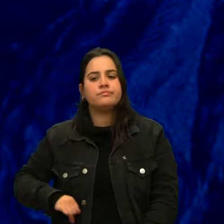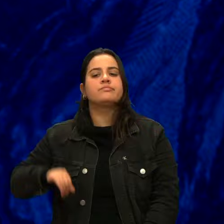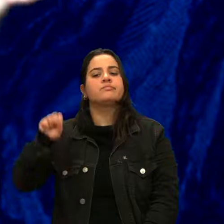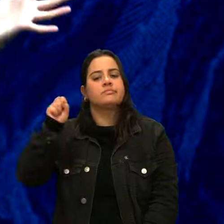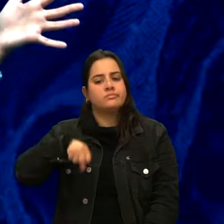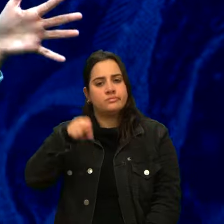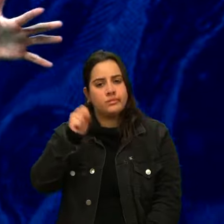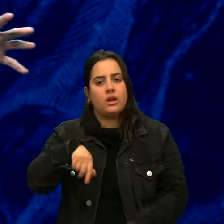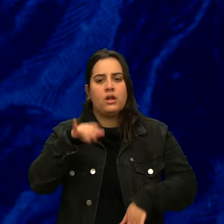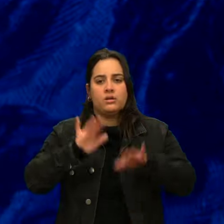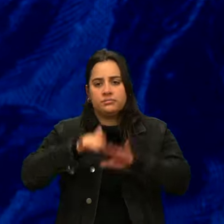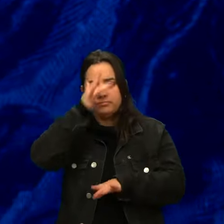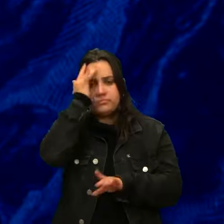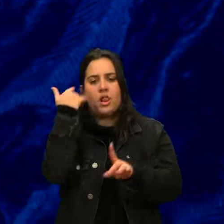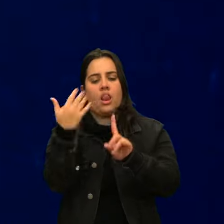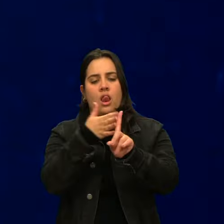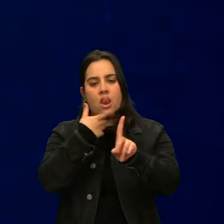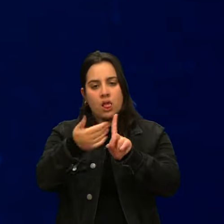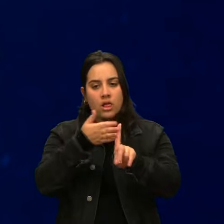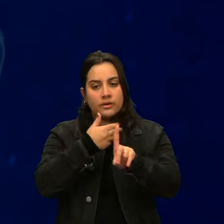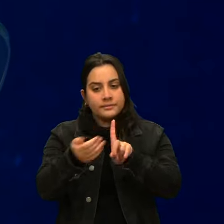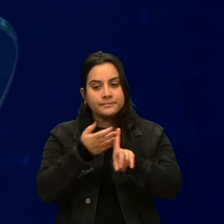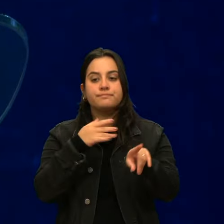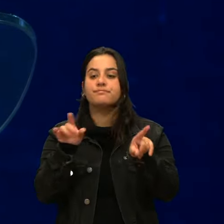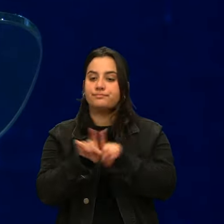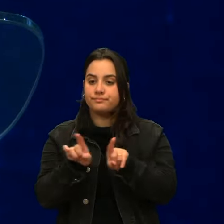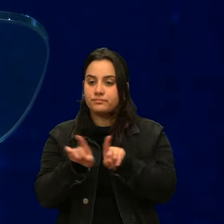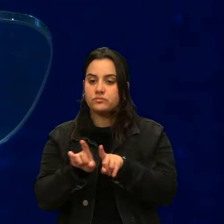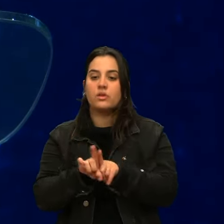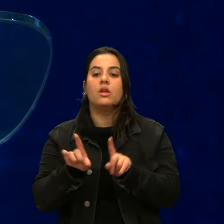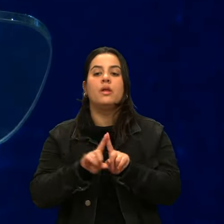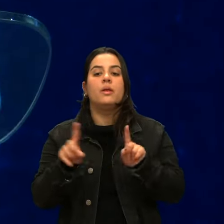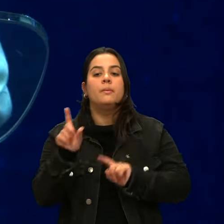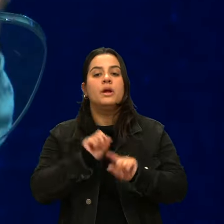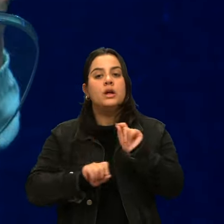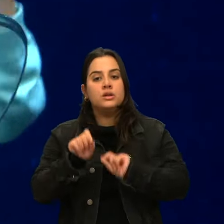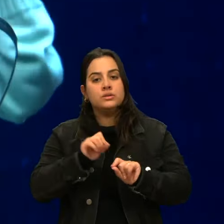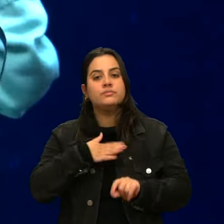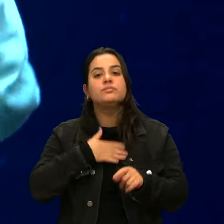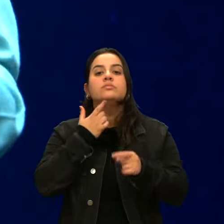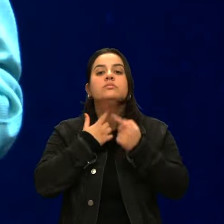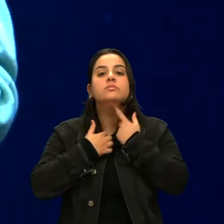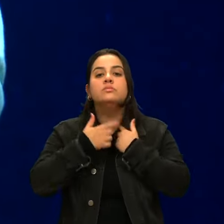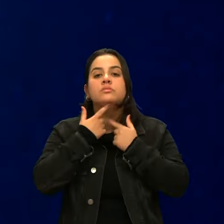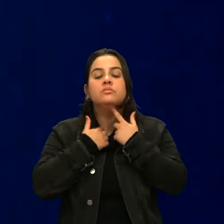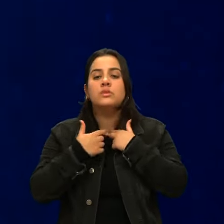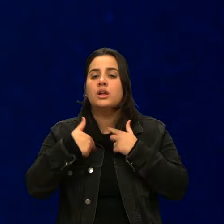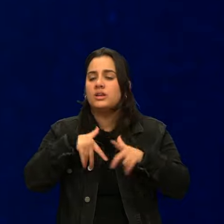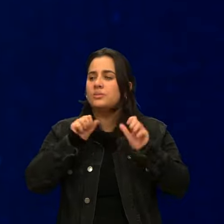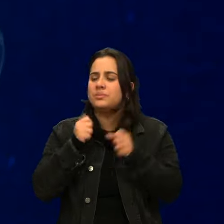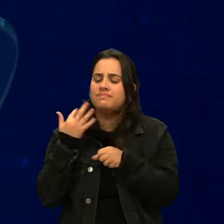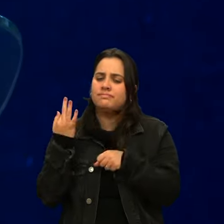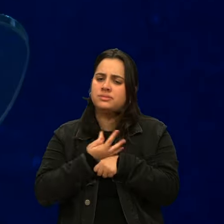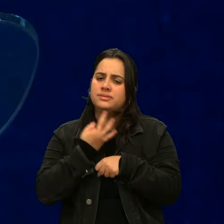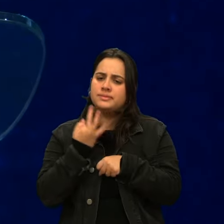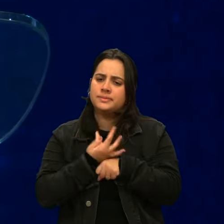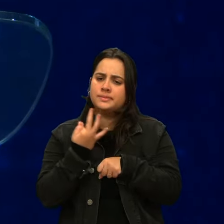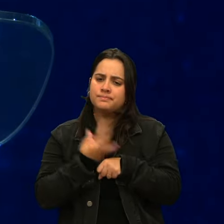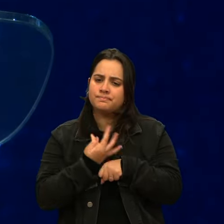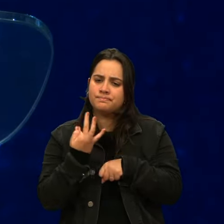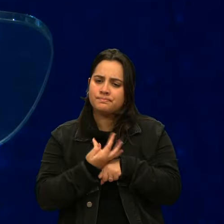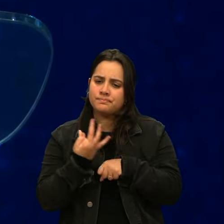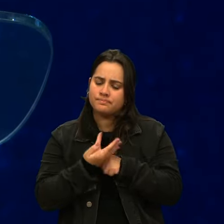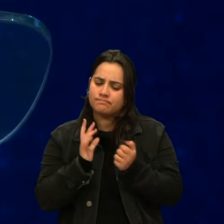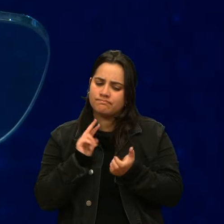as pessoas batam nelas, elas falam que o desejo delas é que elas possam aguentar firme para que elas possam